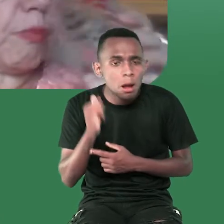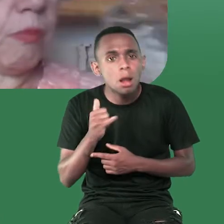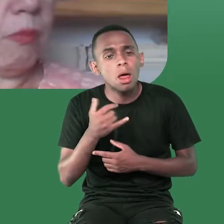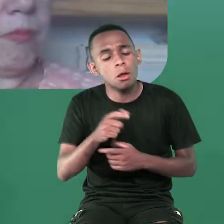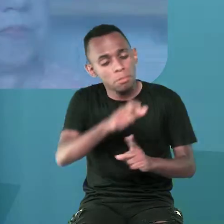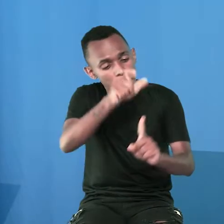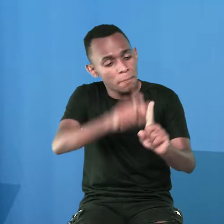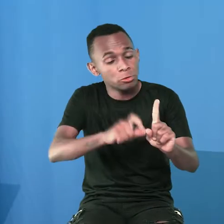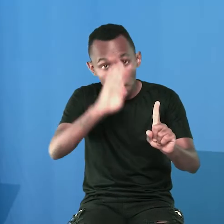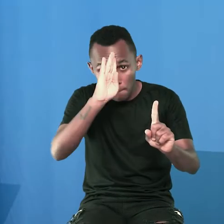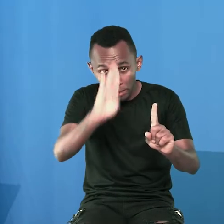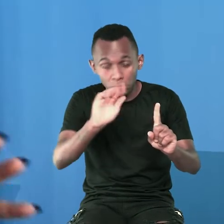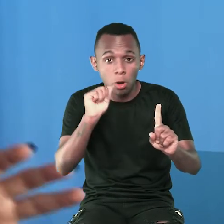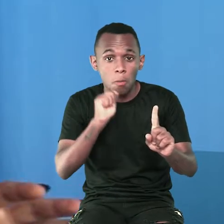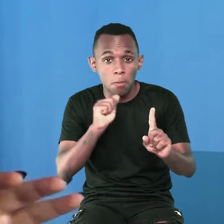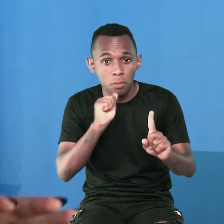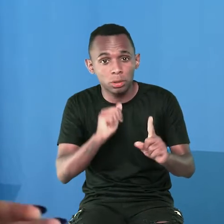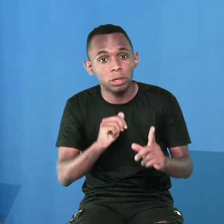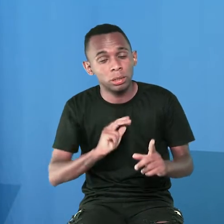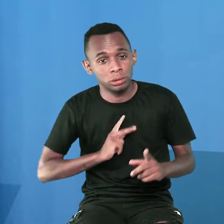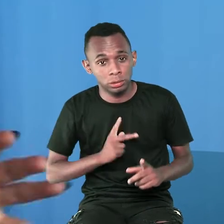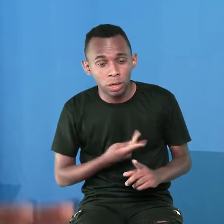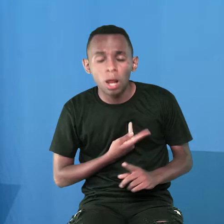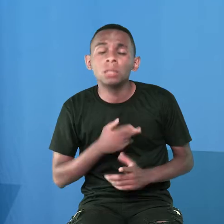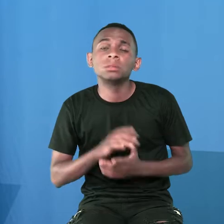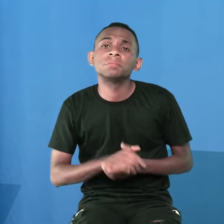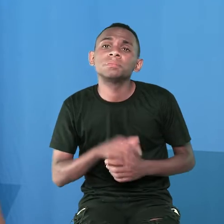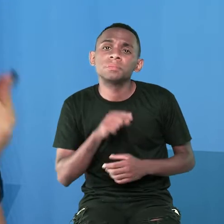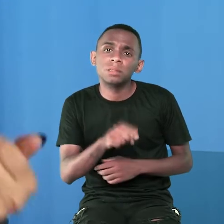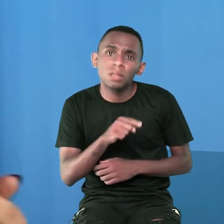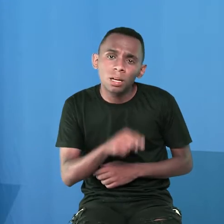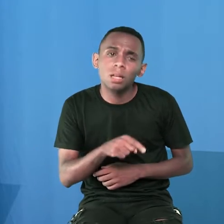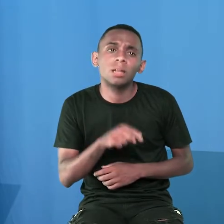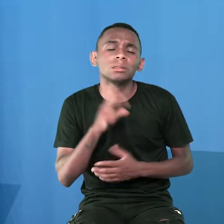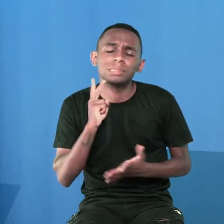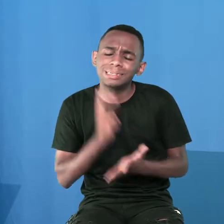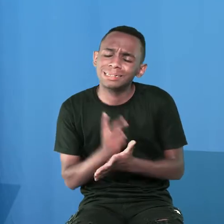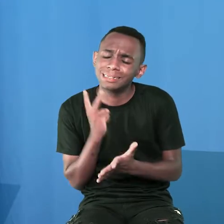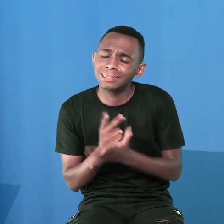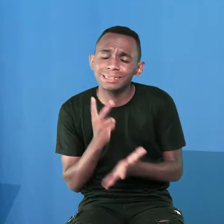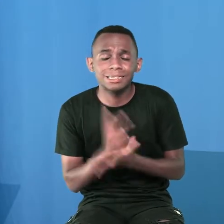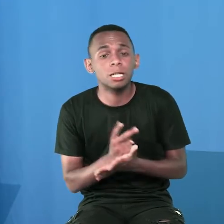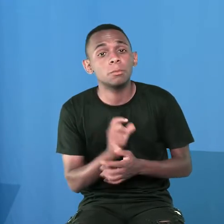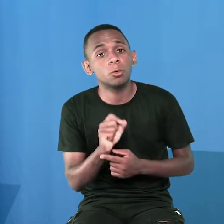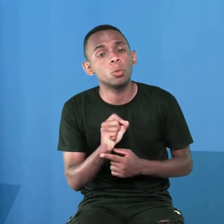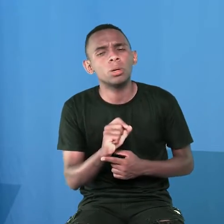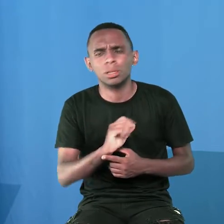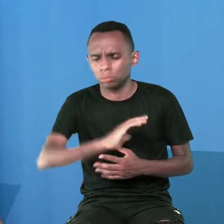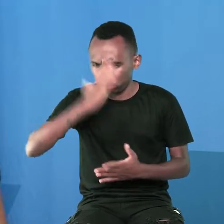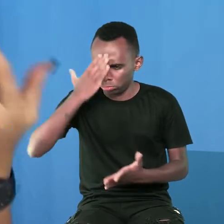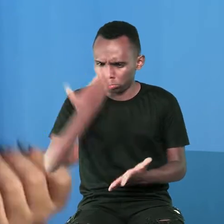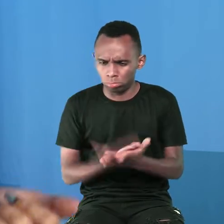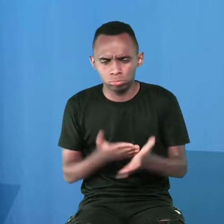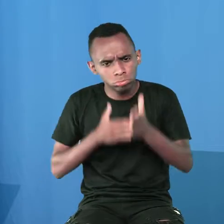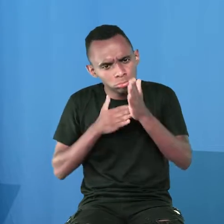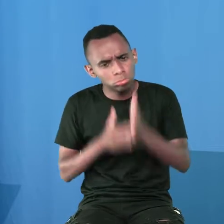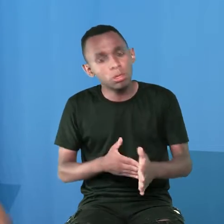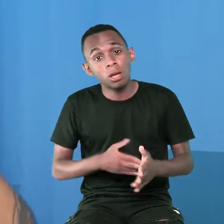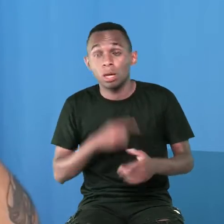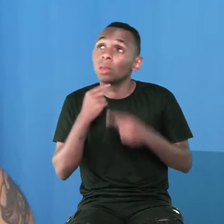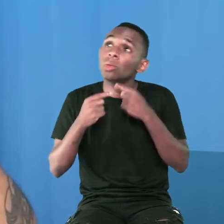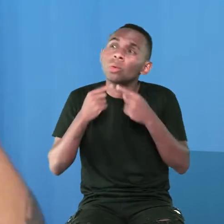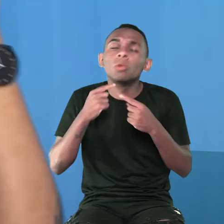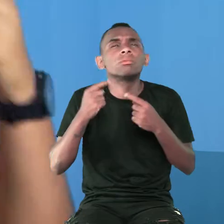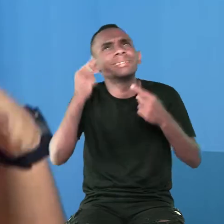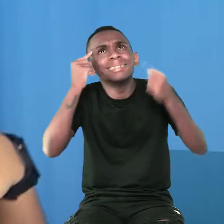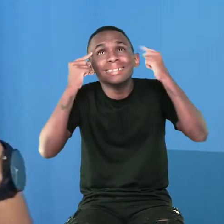personagem principal, ela hora alguma titubeia, ela sempre é muito confiante, assim, ela tem as dúvidas